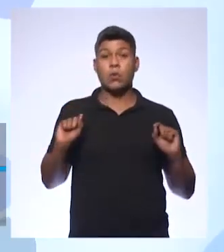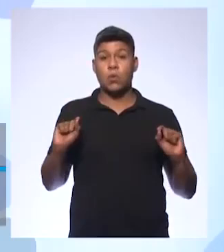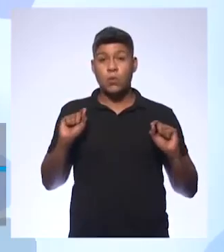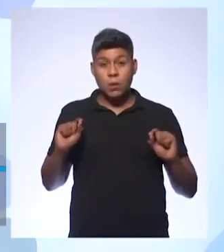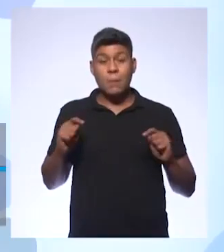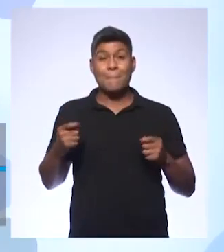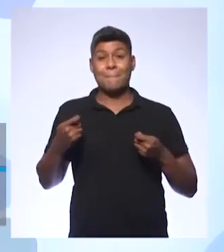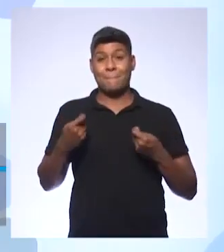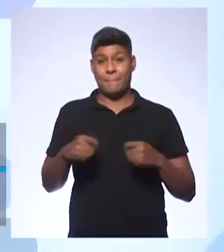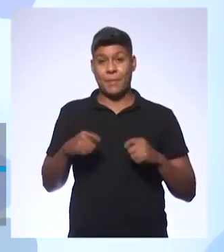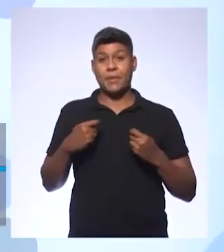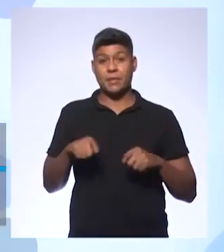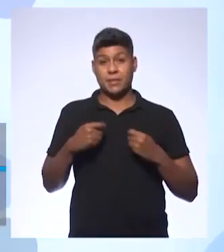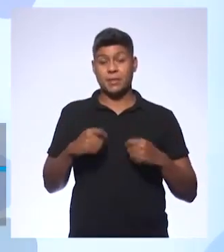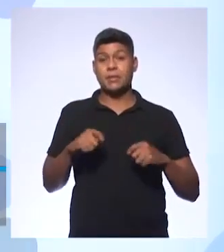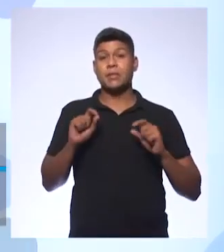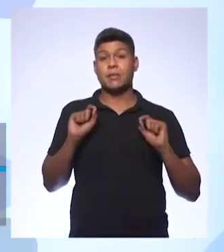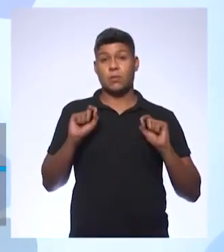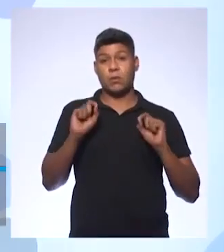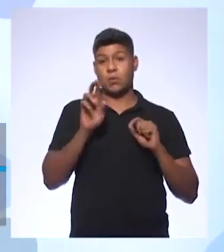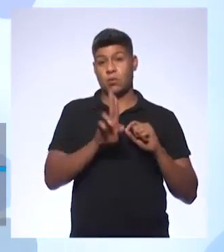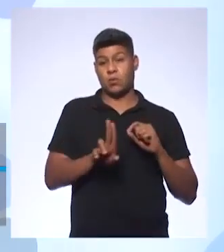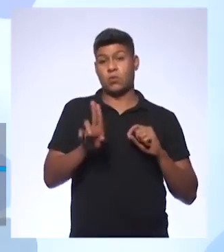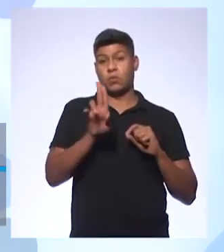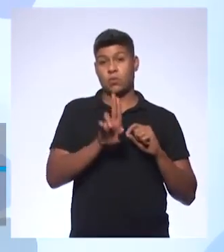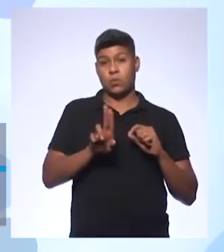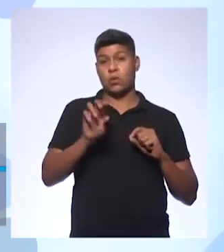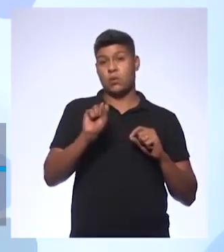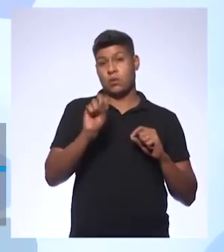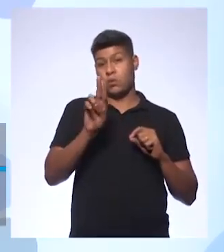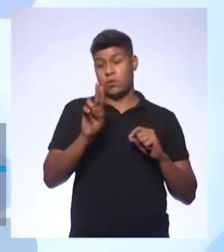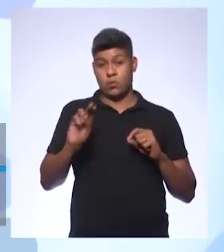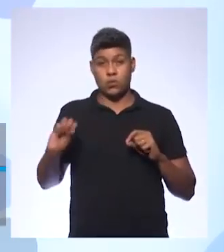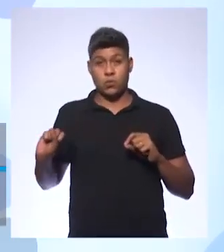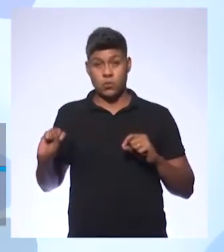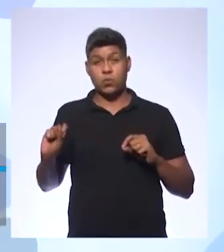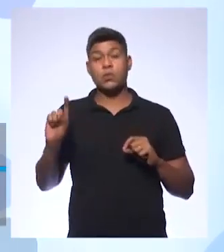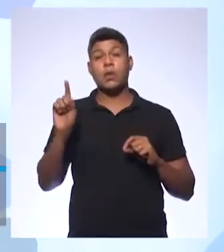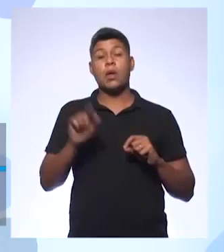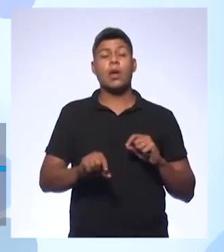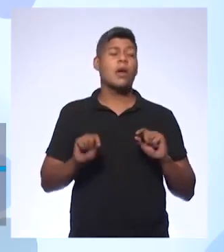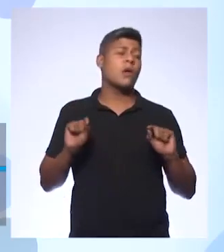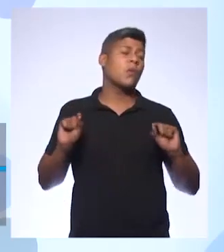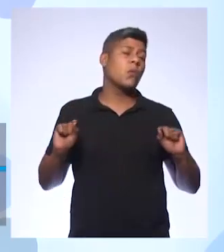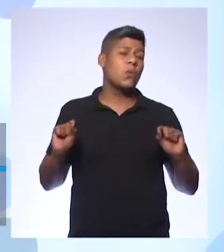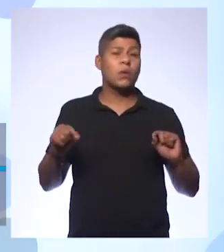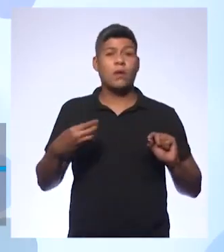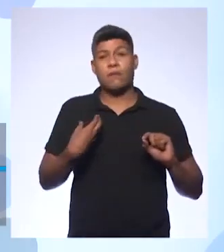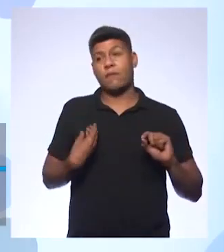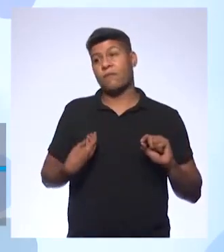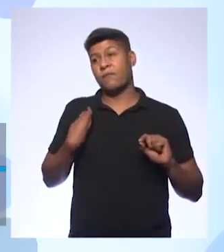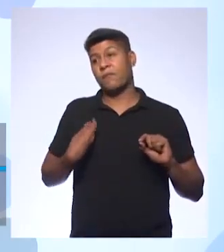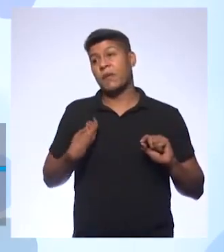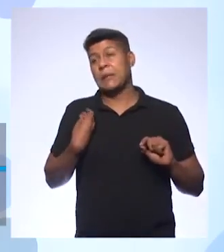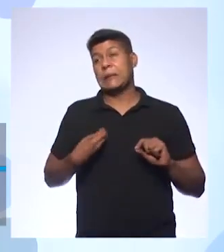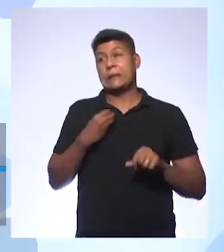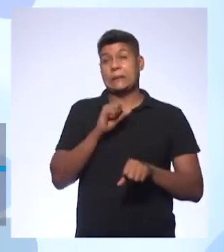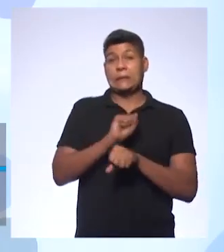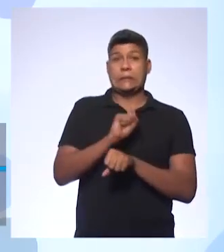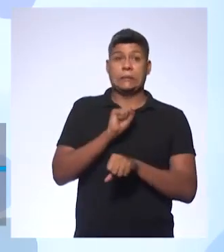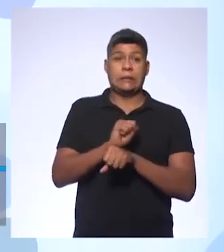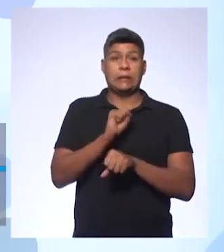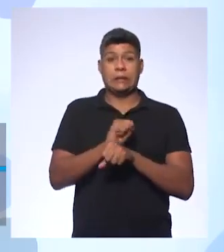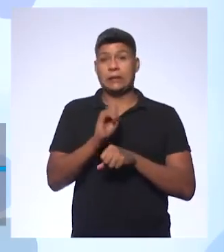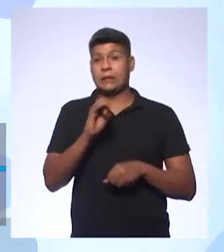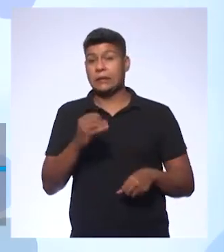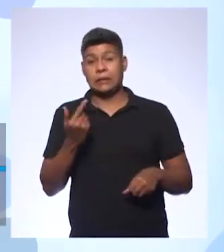estão dependentes de uma relação com o serviço público, é uma questão, muitas vezes, de vida ou morte. Né? Se você não